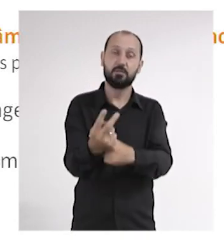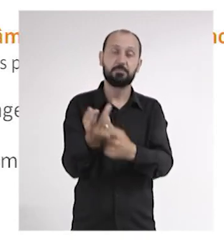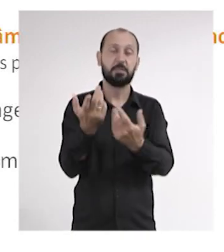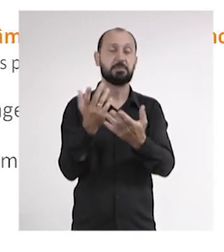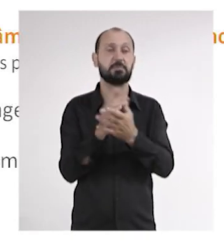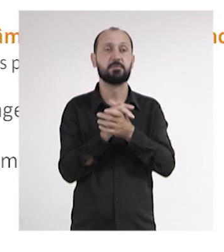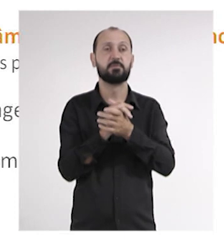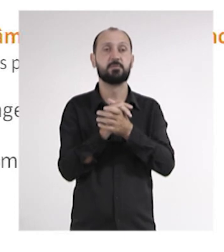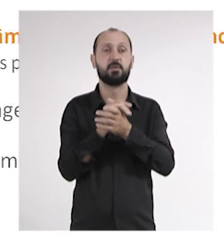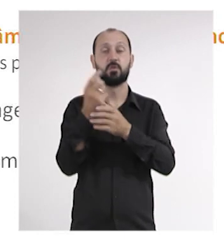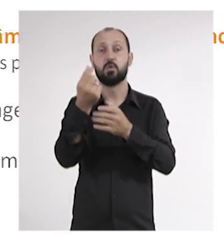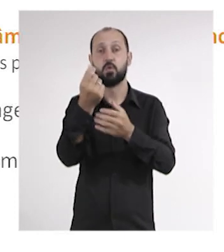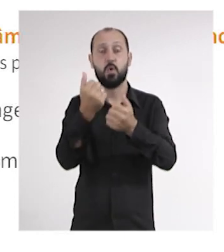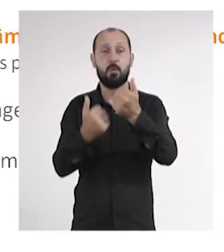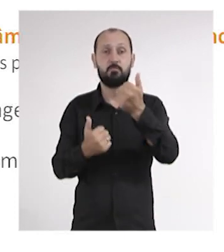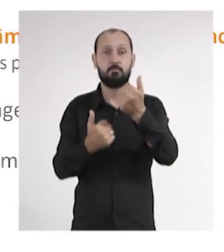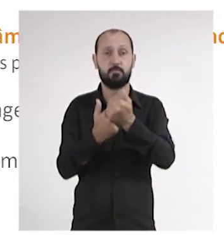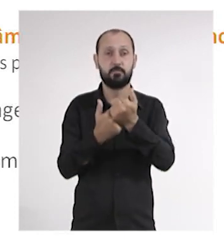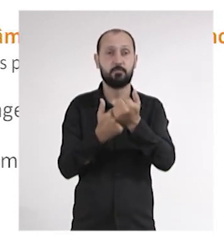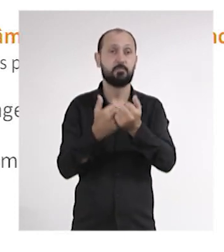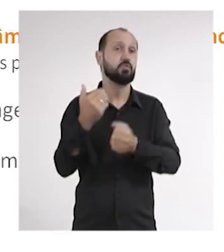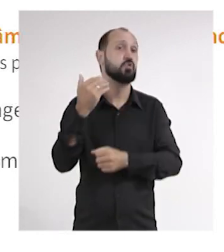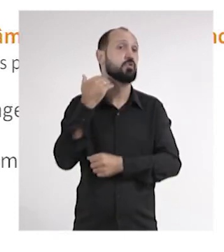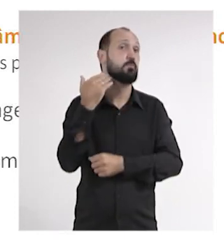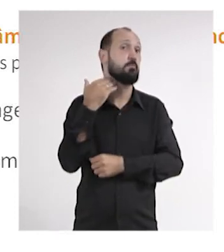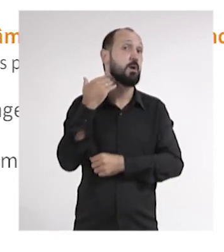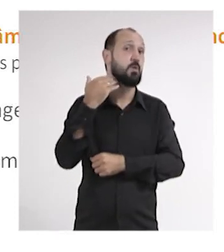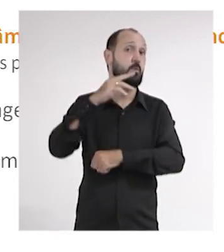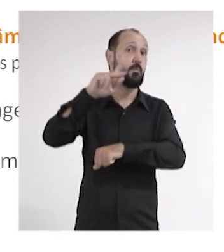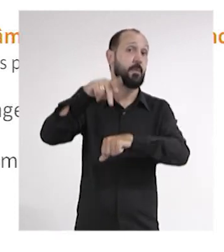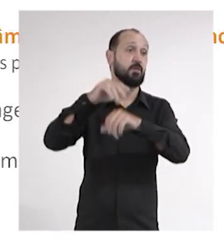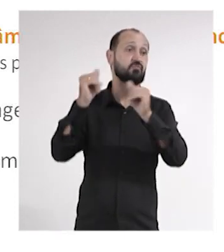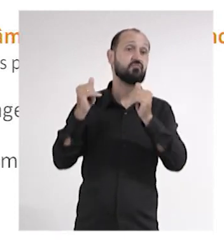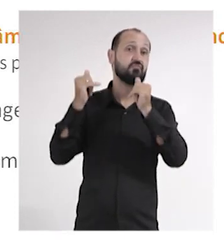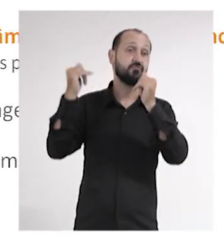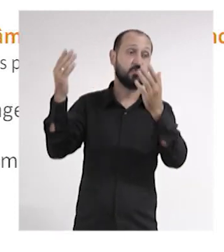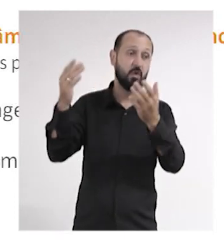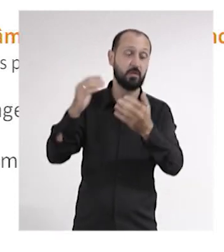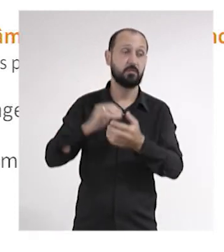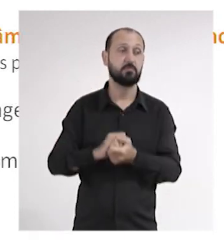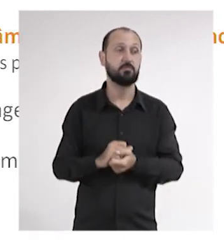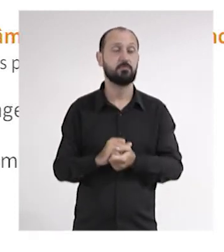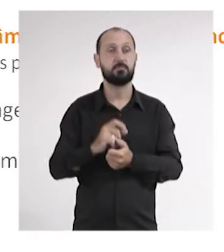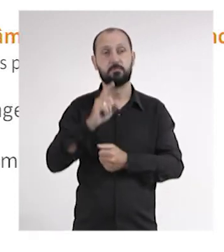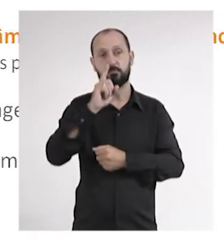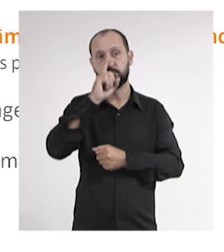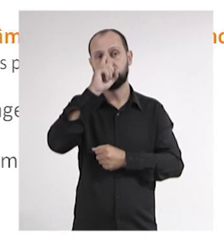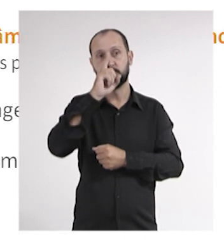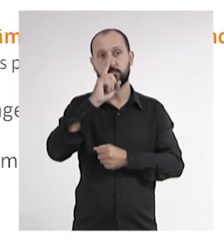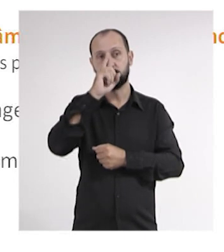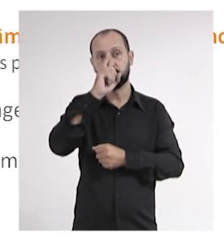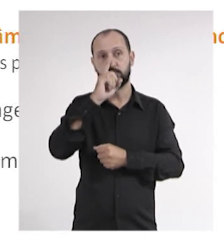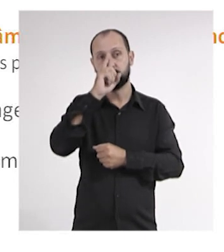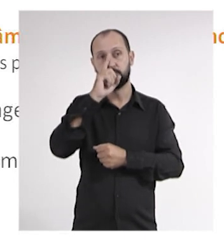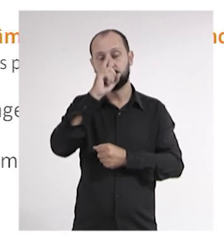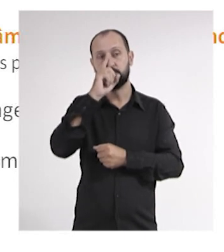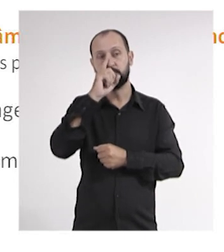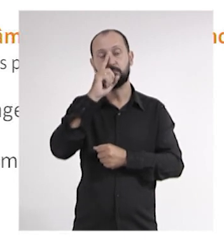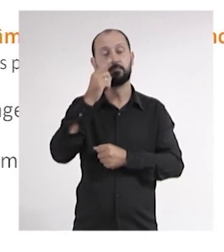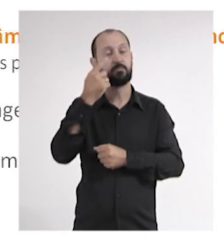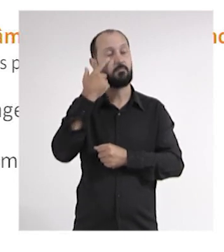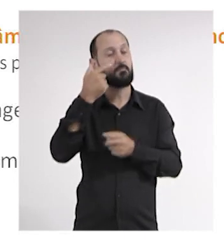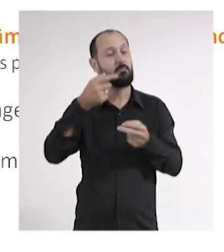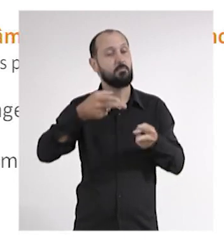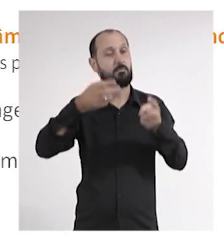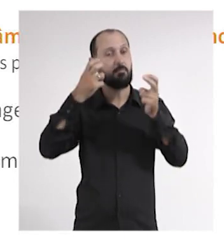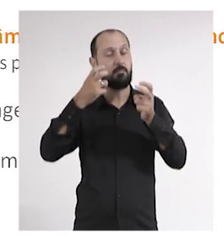o aporte de bancos internacionais, de agentes estrangeiros, o risco cambial, obviamente, é muito visível